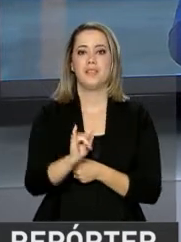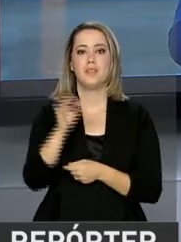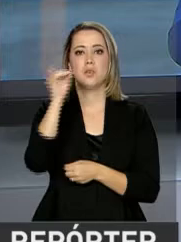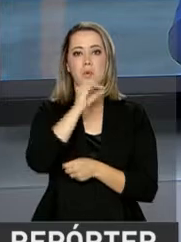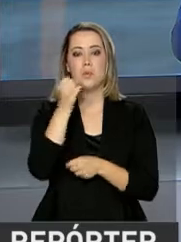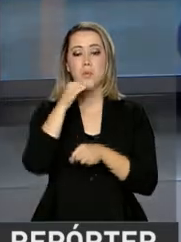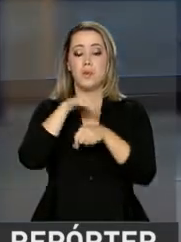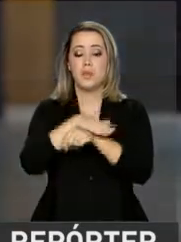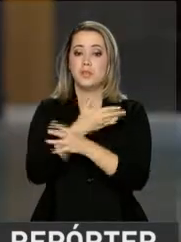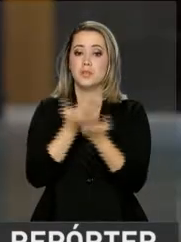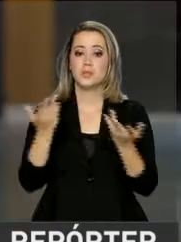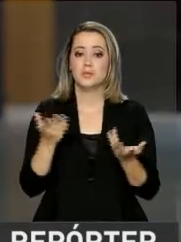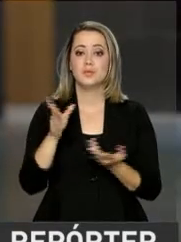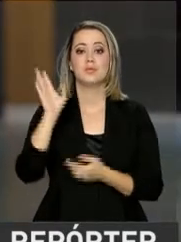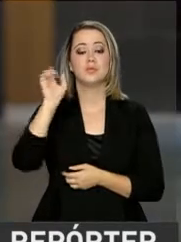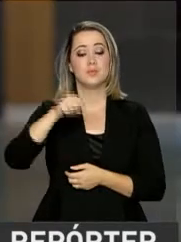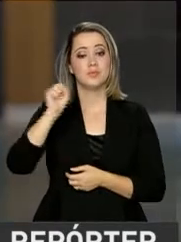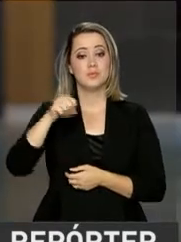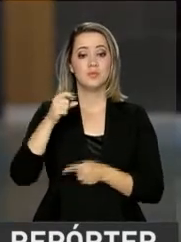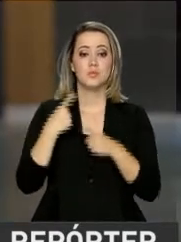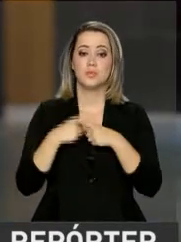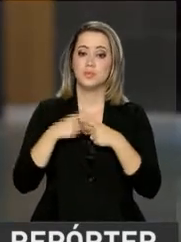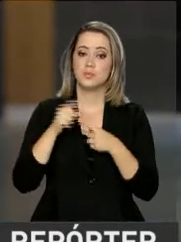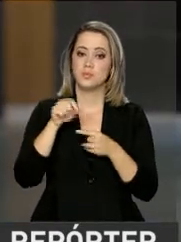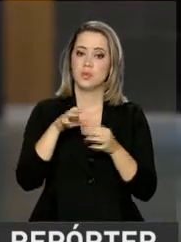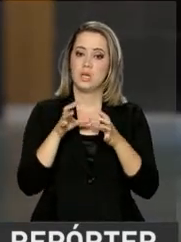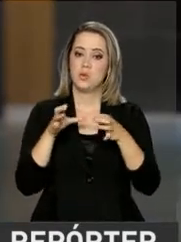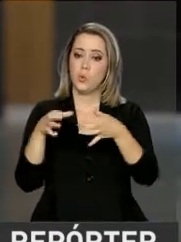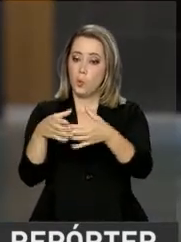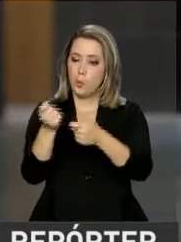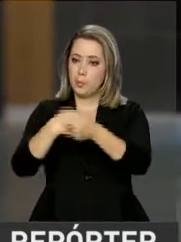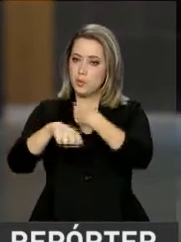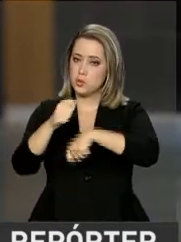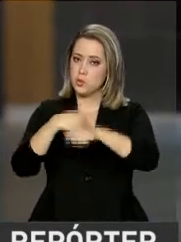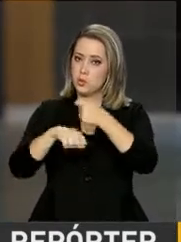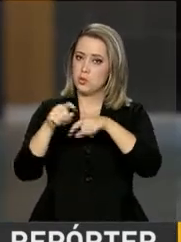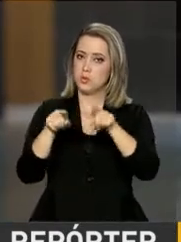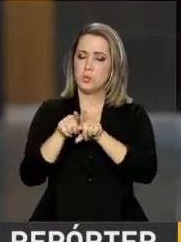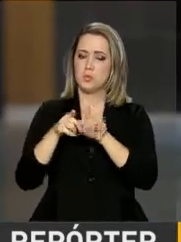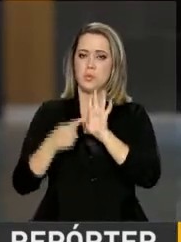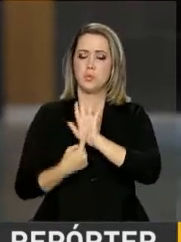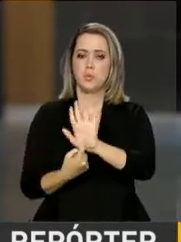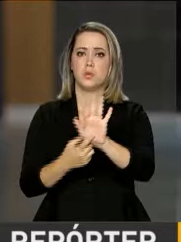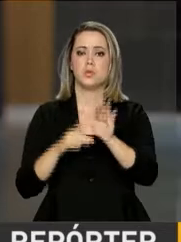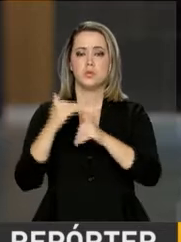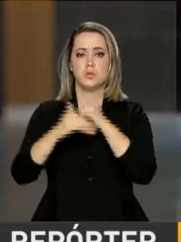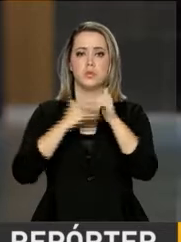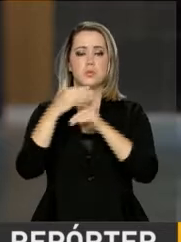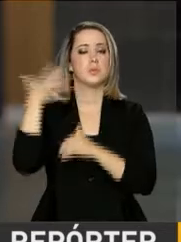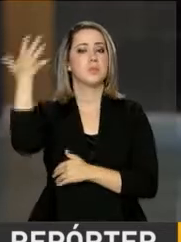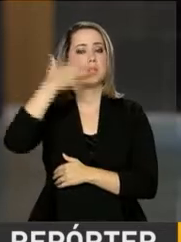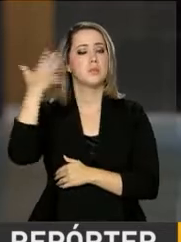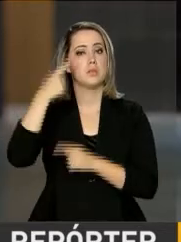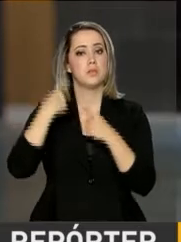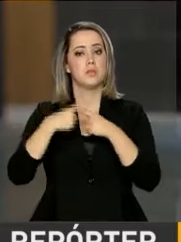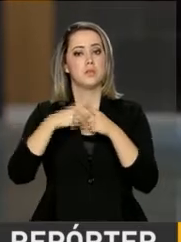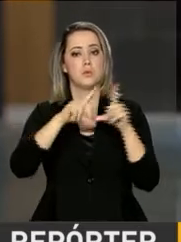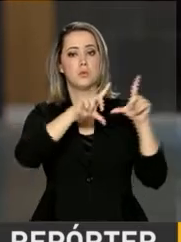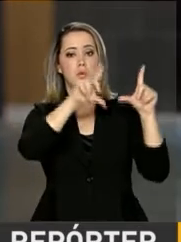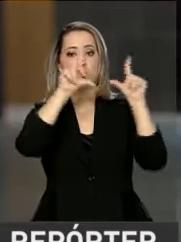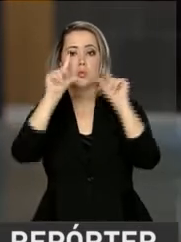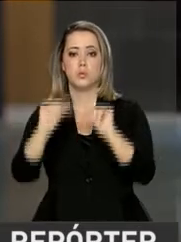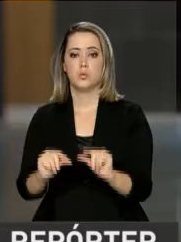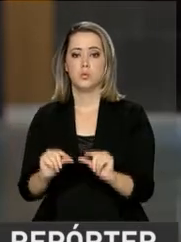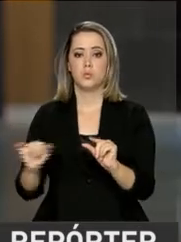com certeza livro segundo os economistas da serasa experian no esse crescimento se explica pela queda da inflação